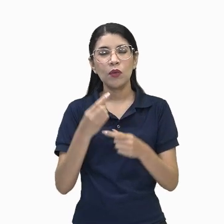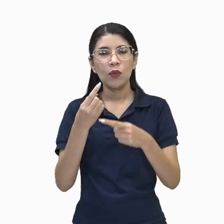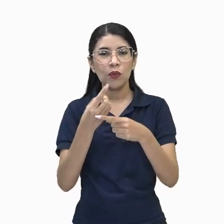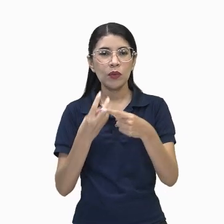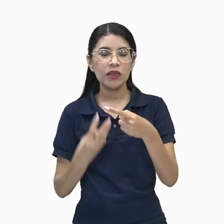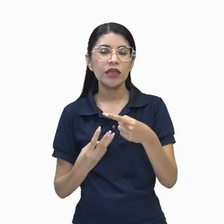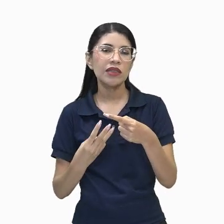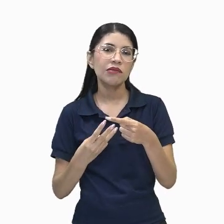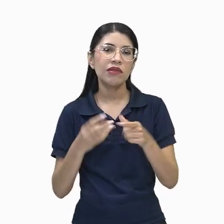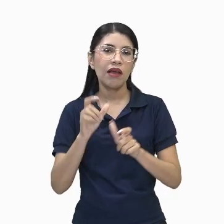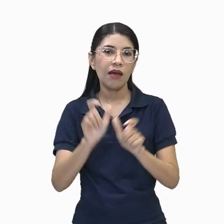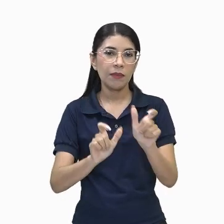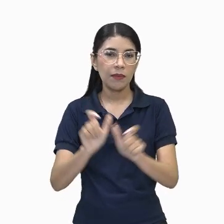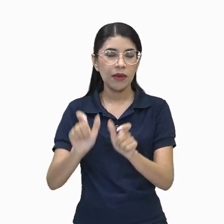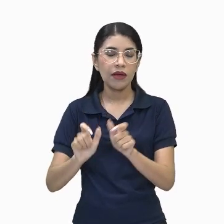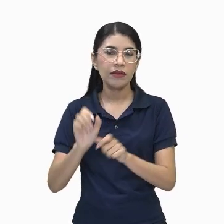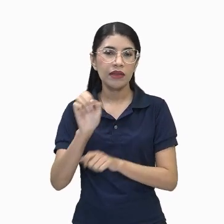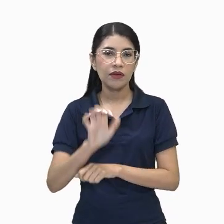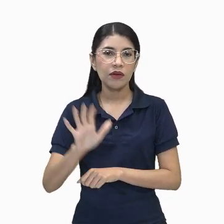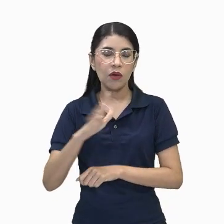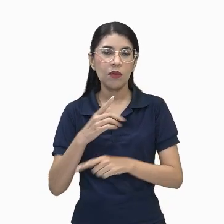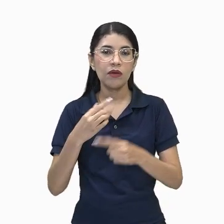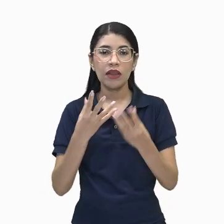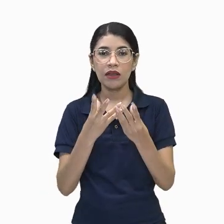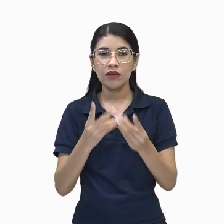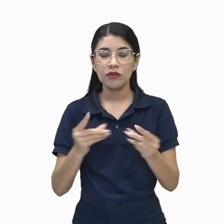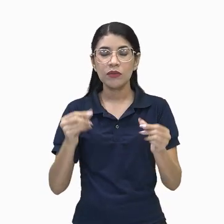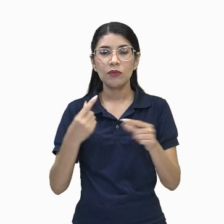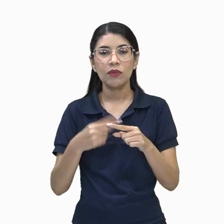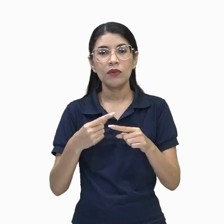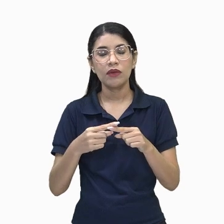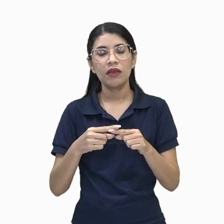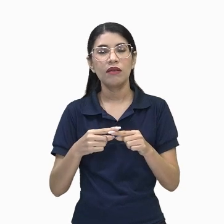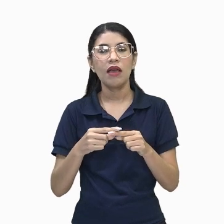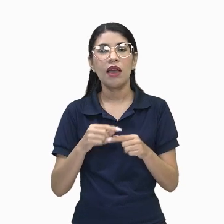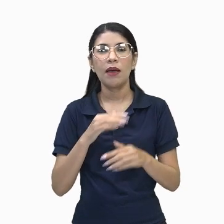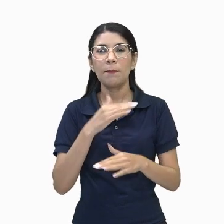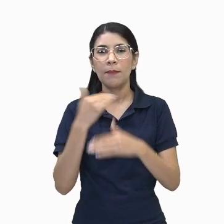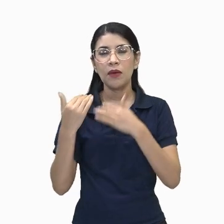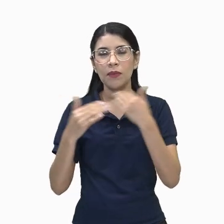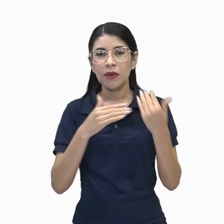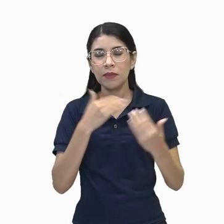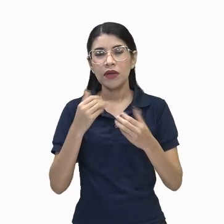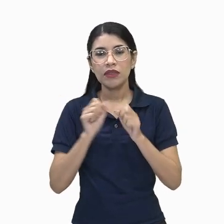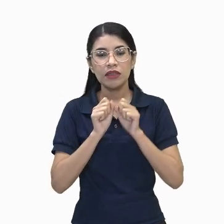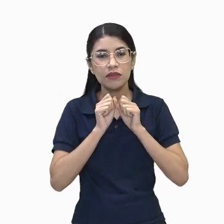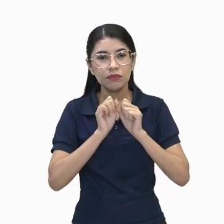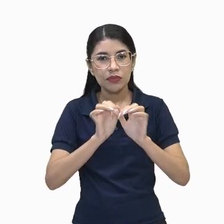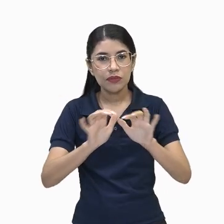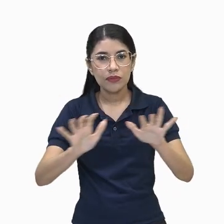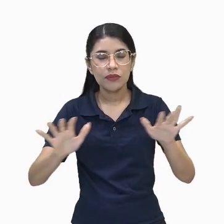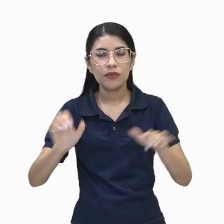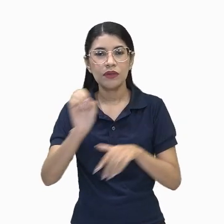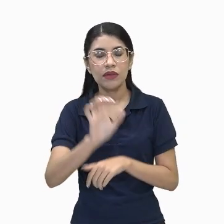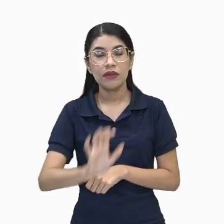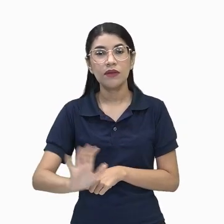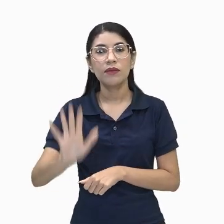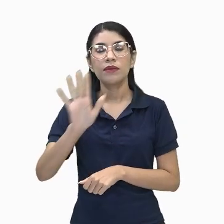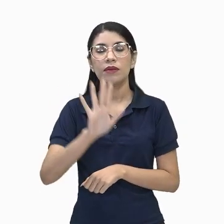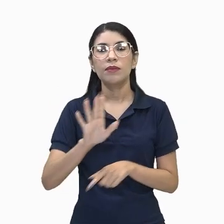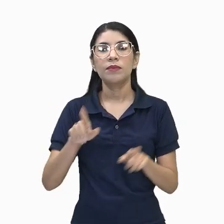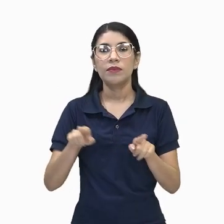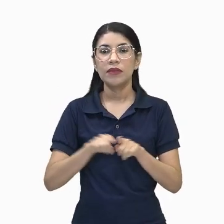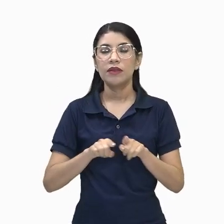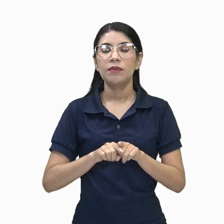ela sucumbiu devido à peste negra. Foi uma doença que matou milhões de pessoas, espalhou-se rapidamente pela Europa.